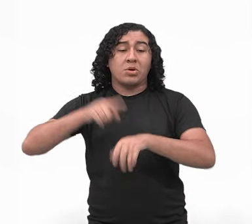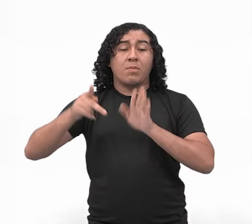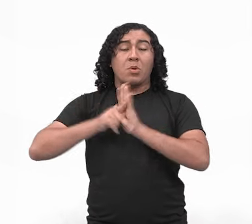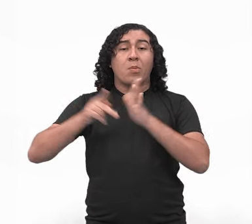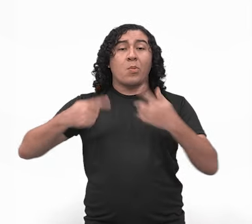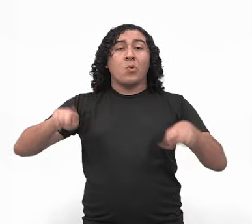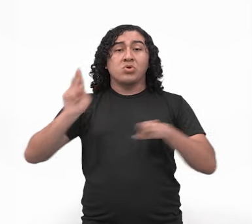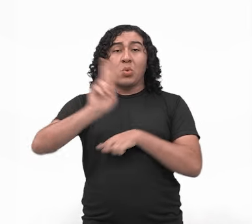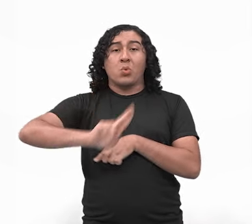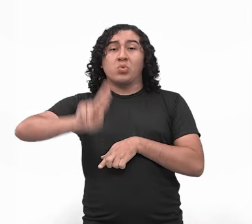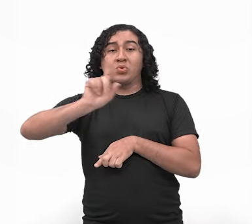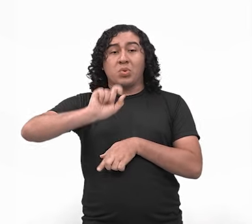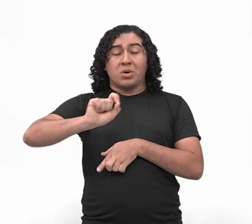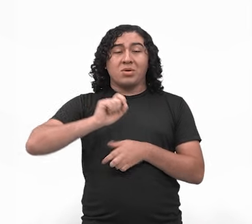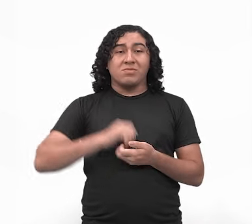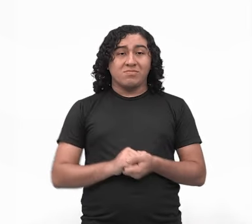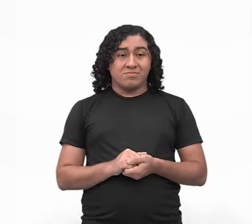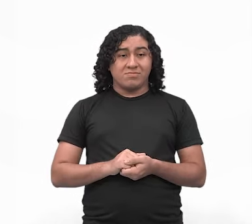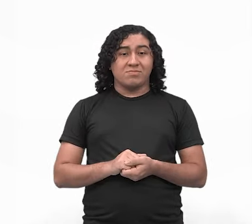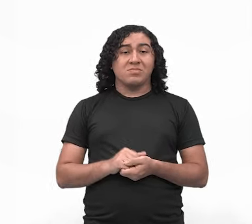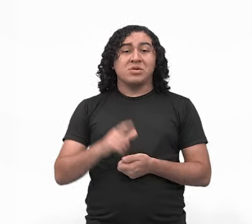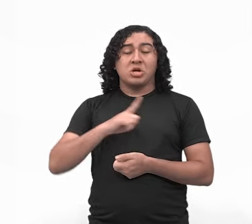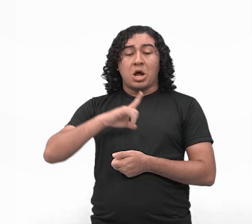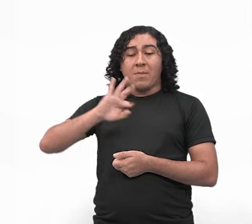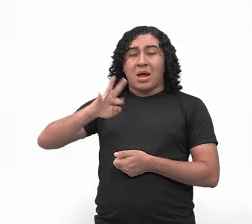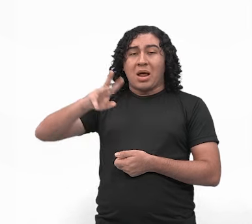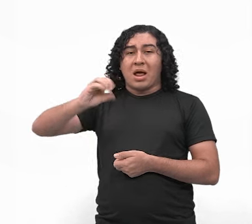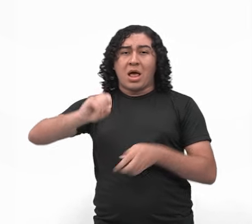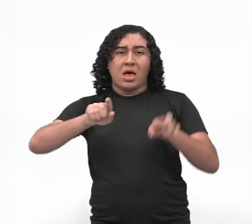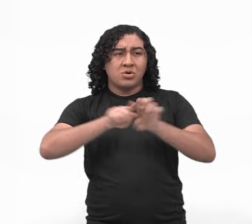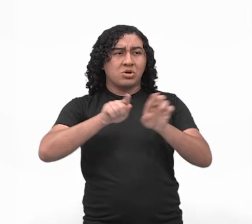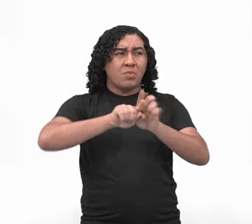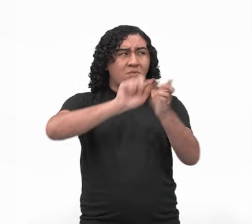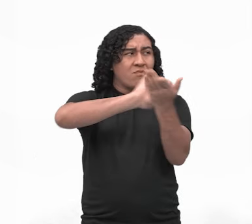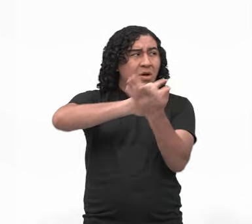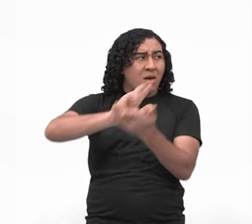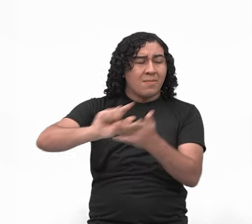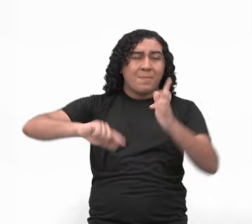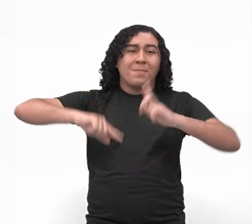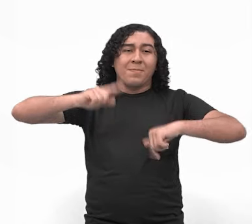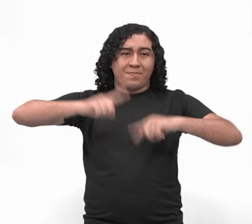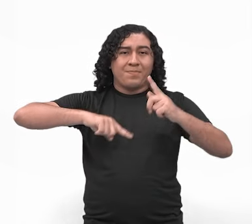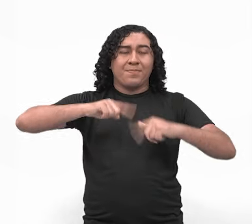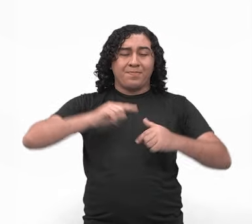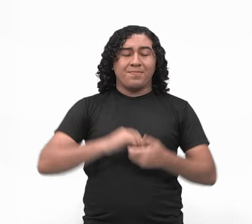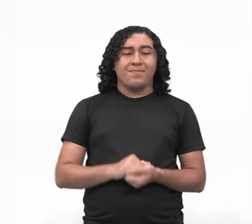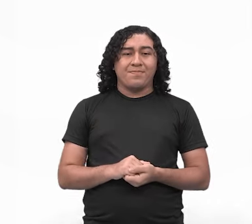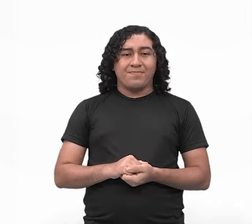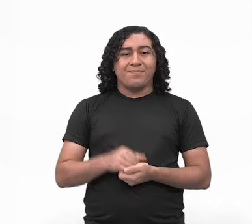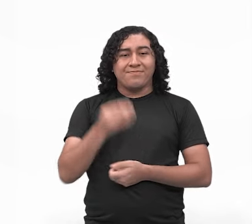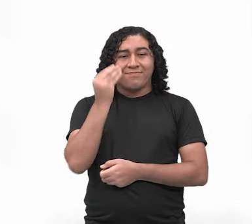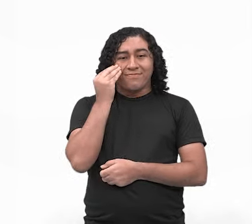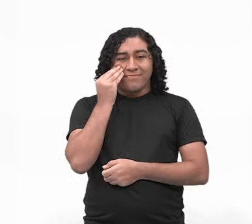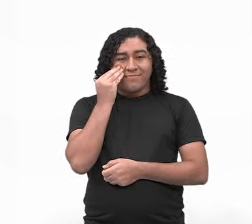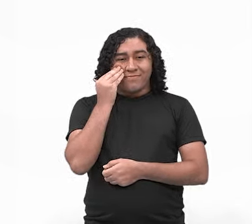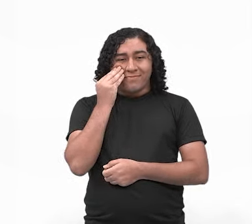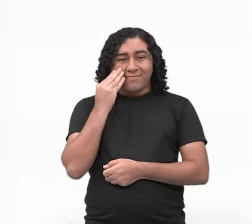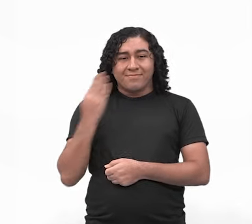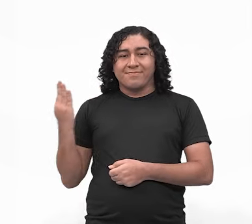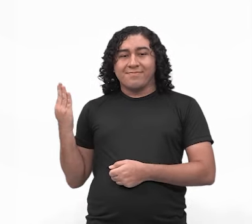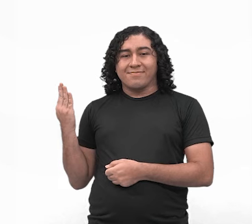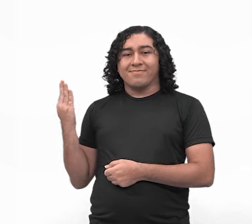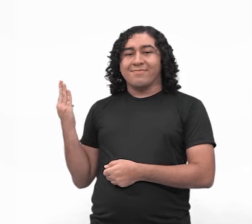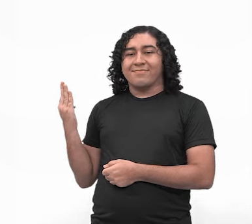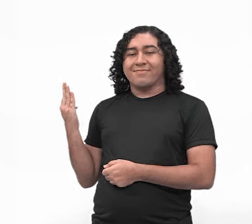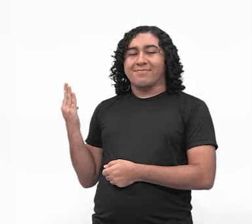uso intensivo do baixo, contínuo, contraste, dinâmica e ornamentação. Tá? Então, vem aí o Sebastião Bach e